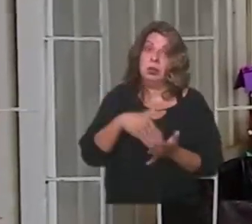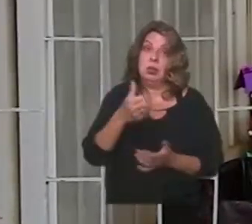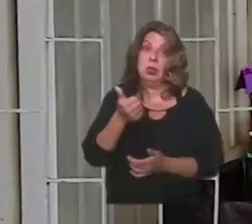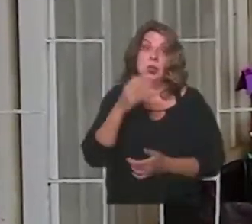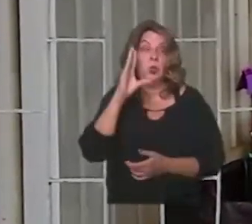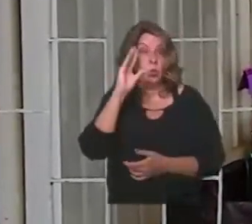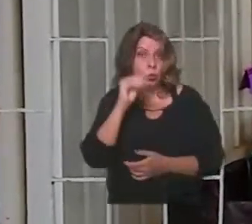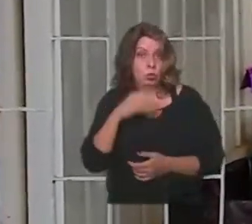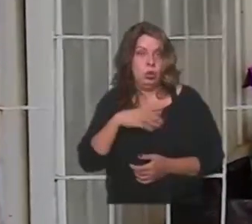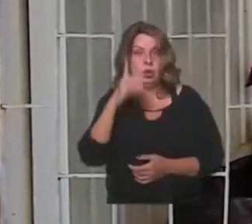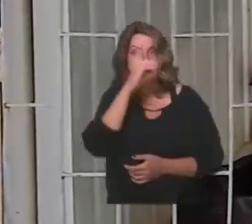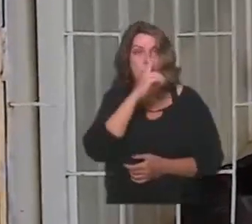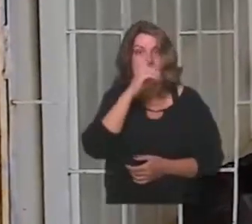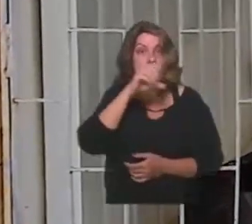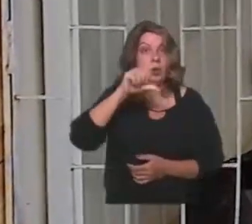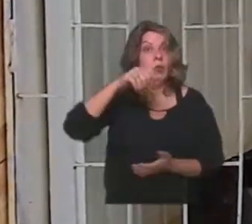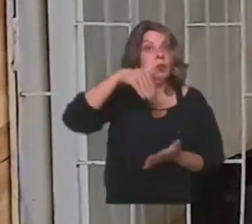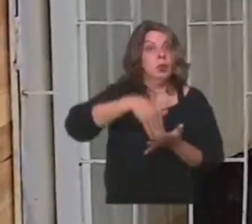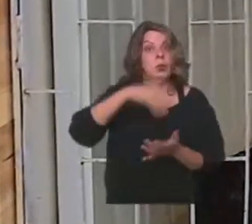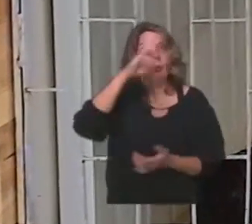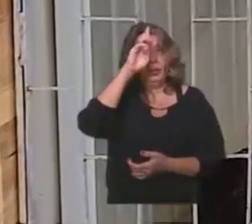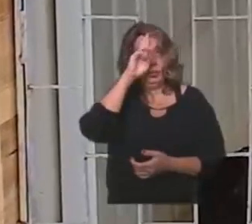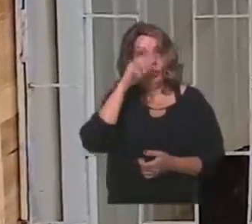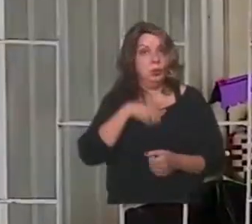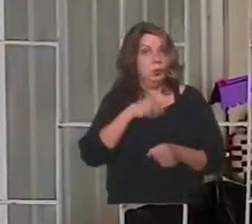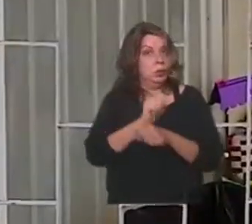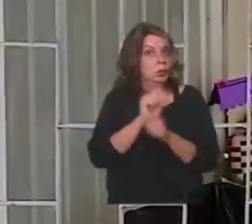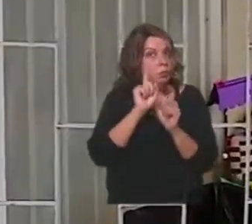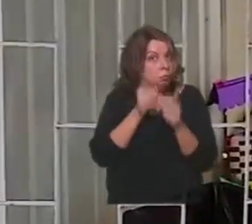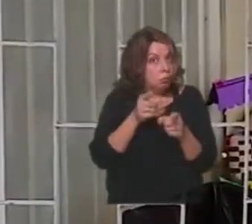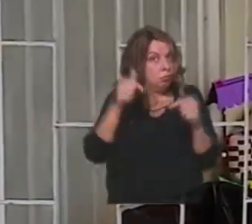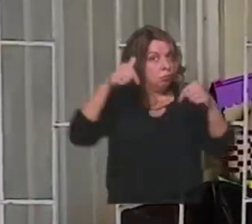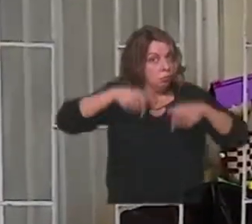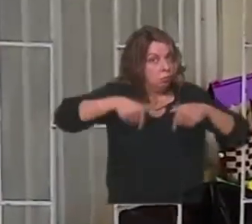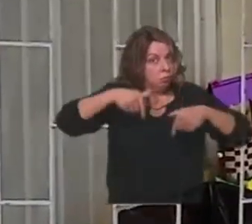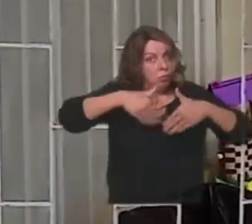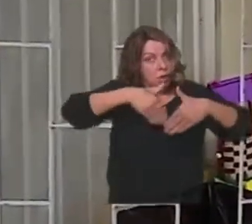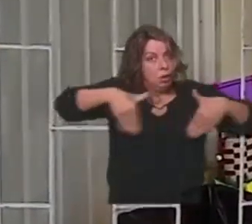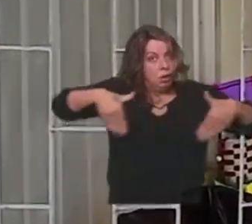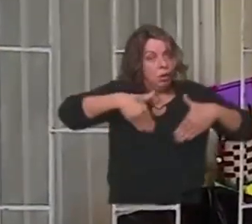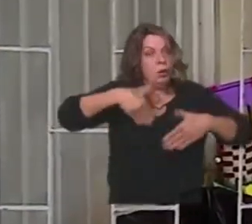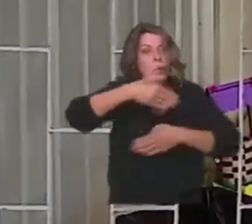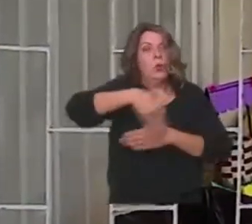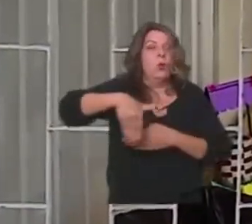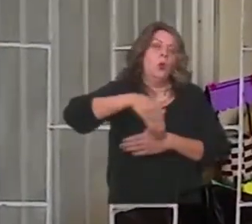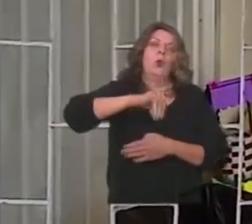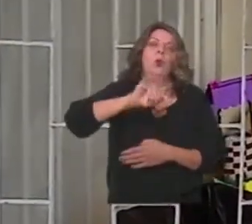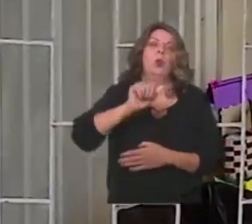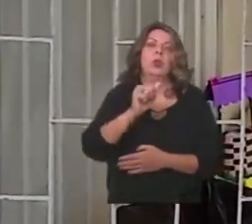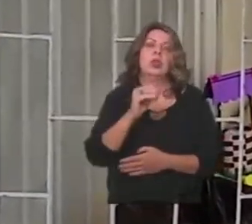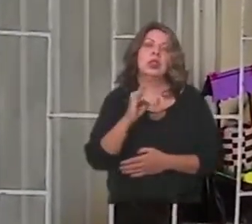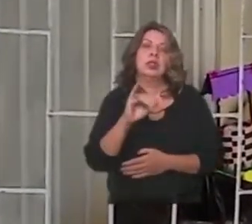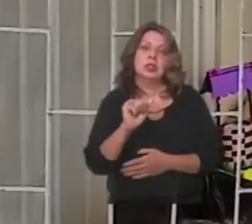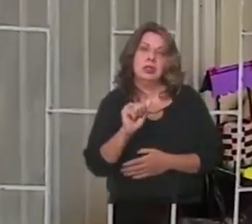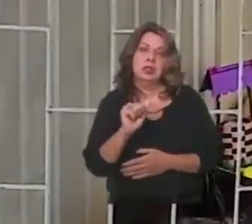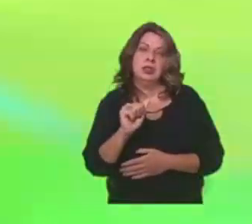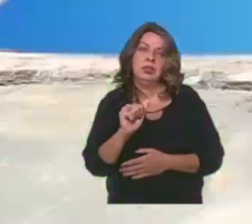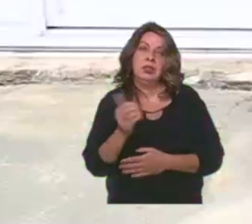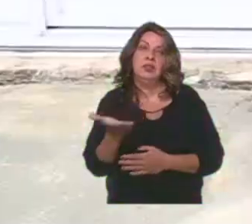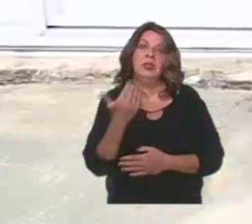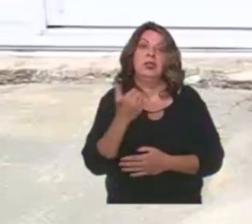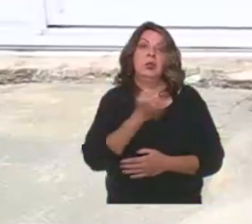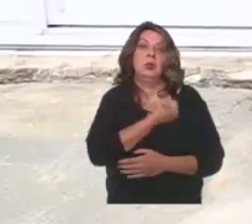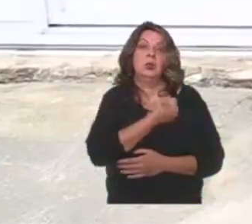6 da noite, e no domingo de 9 ao meio-dia. Estou esperando vocês aqui, viu? Avenida Jaci Cavalho Gomes, número 294. Venham para a